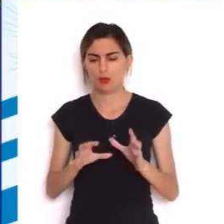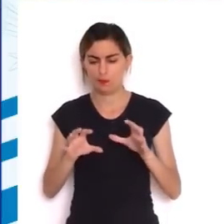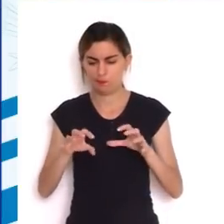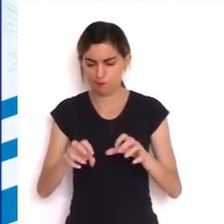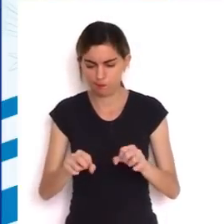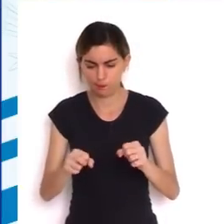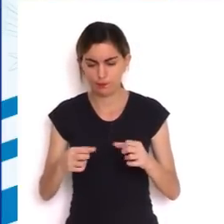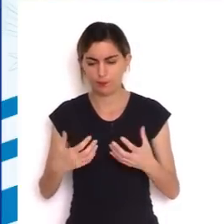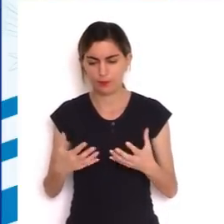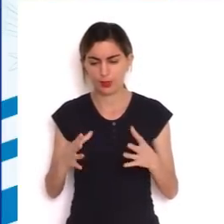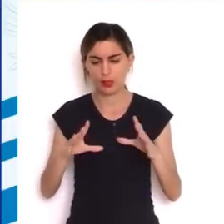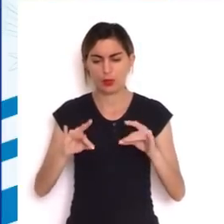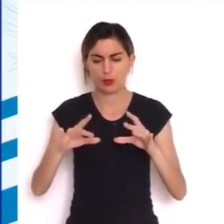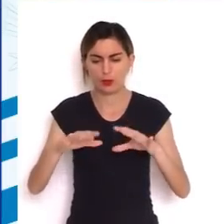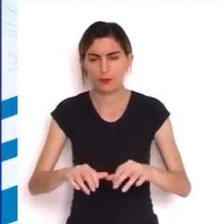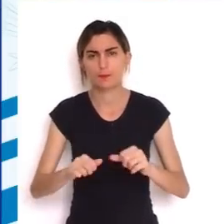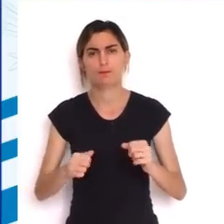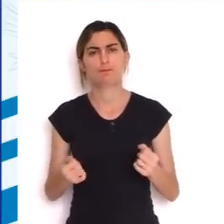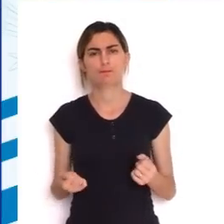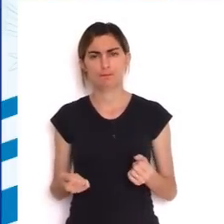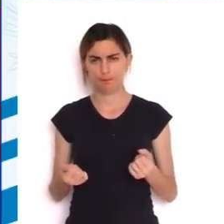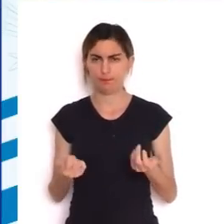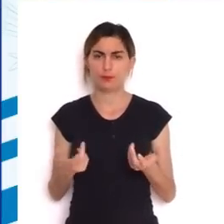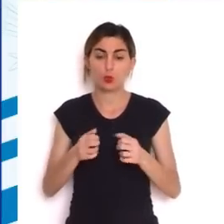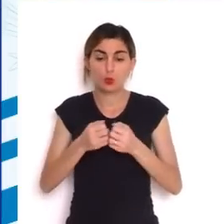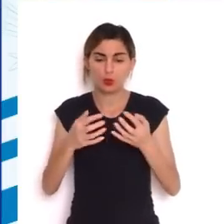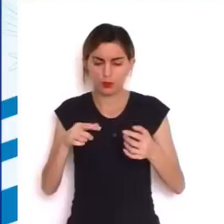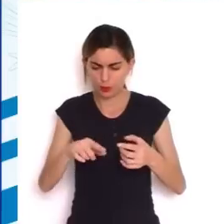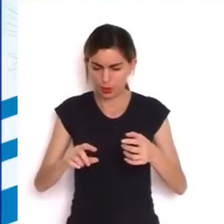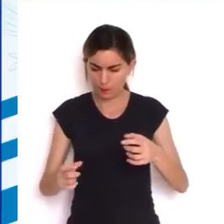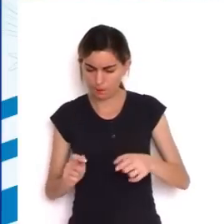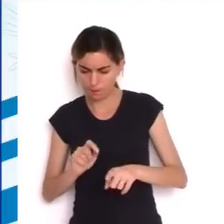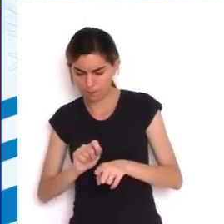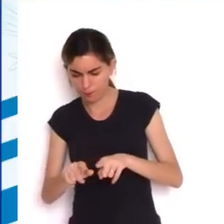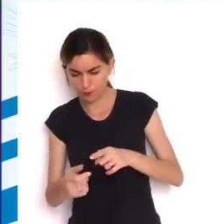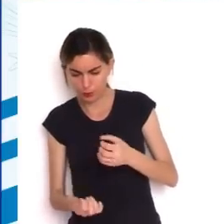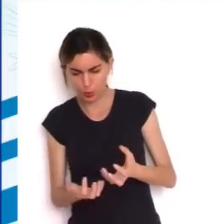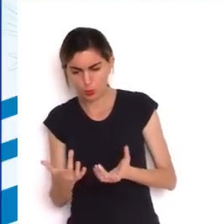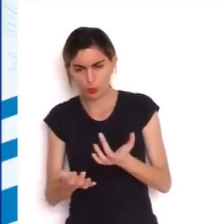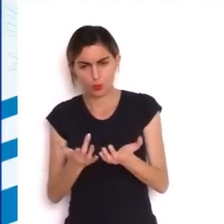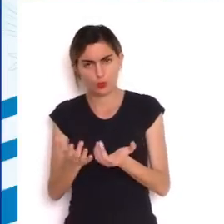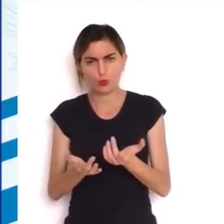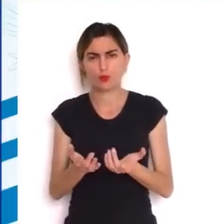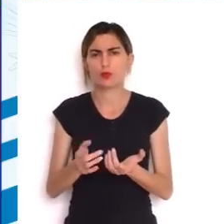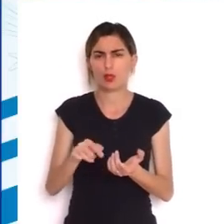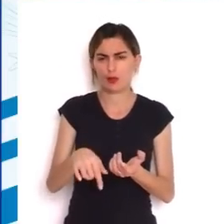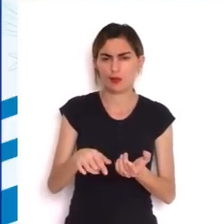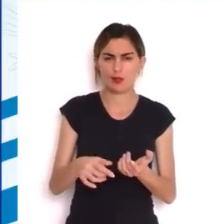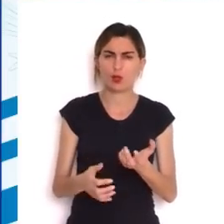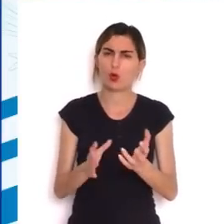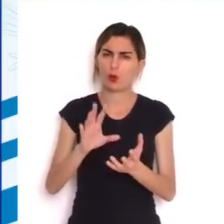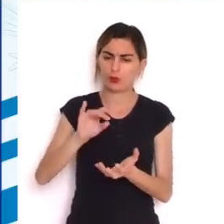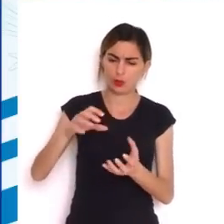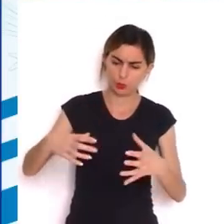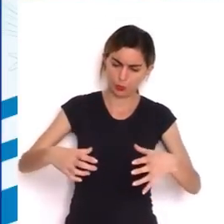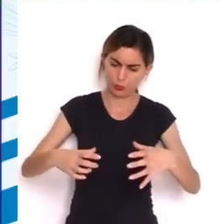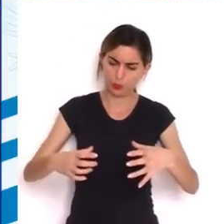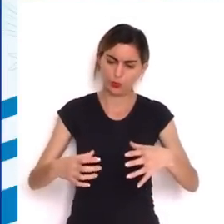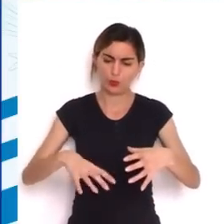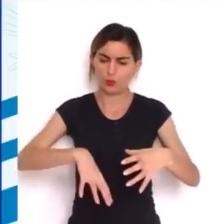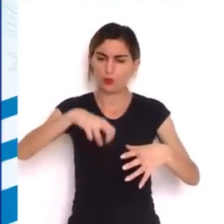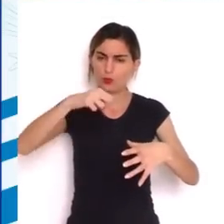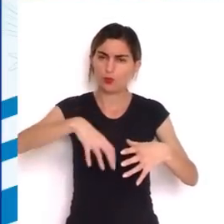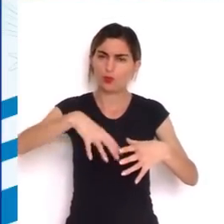contato, né? Tem que existir um contato direto. Então, quando você liga o fogo ele não está entrando em contato